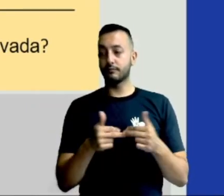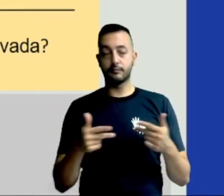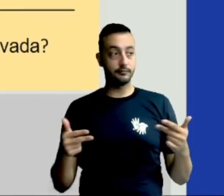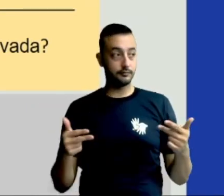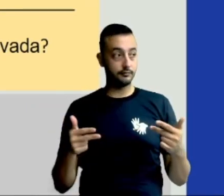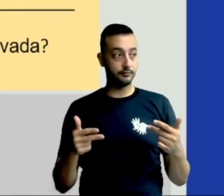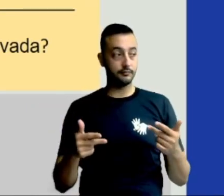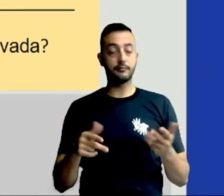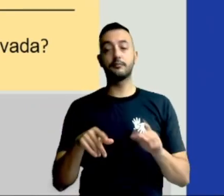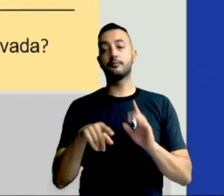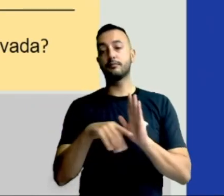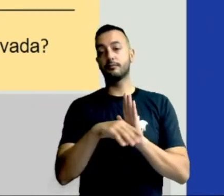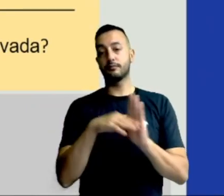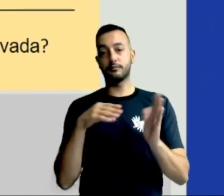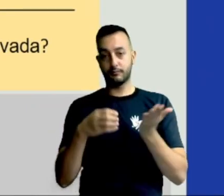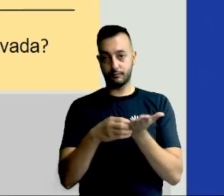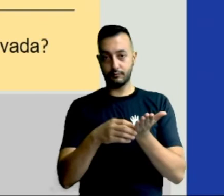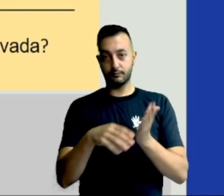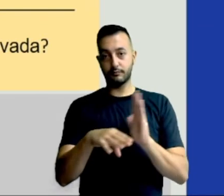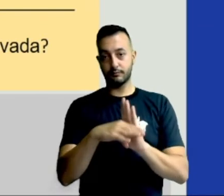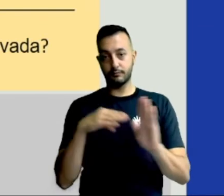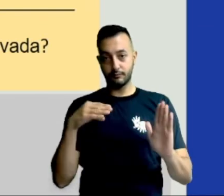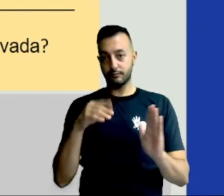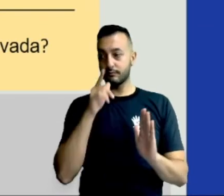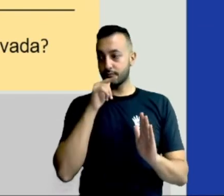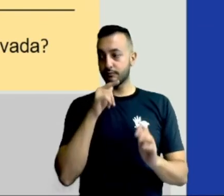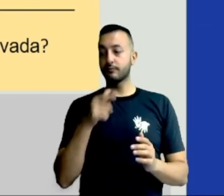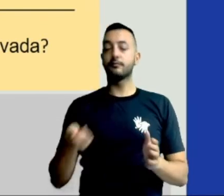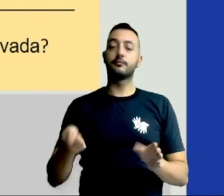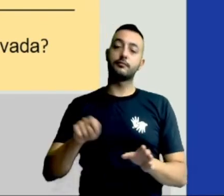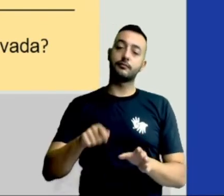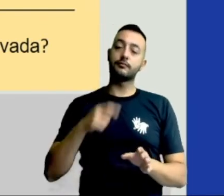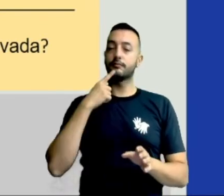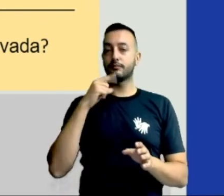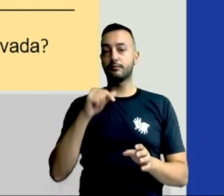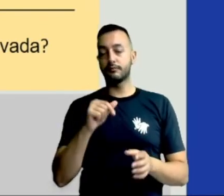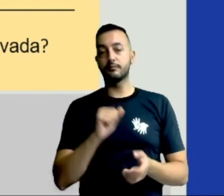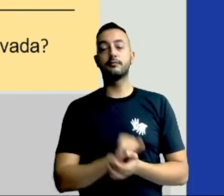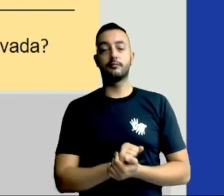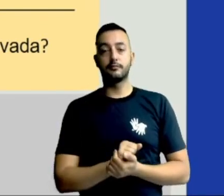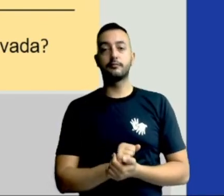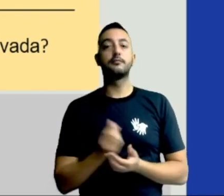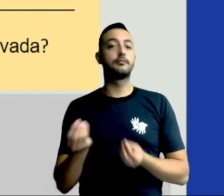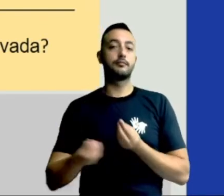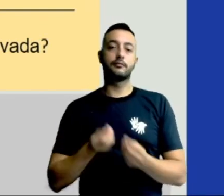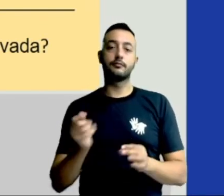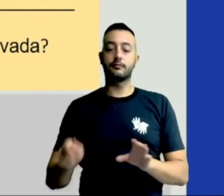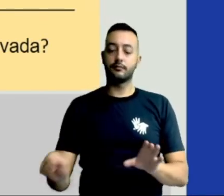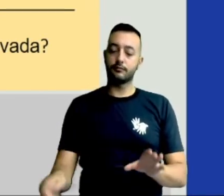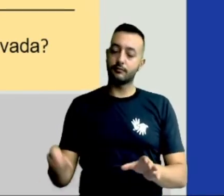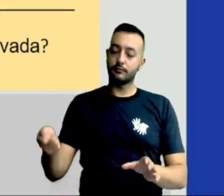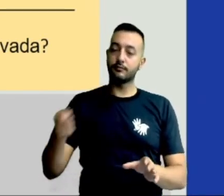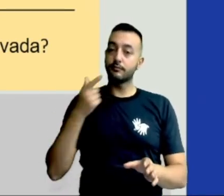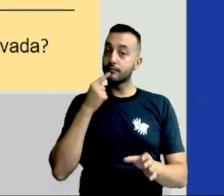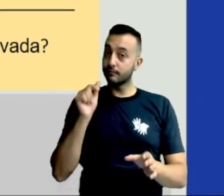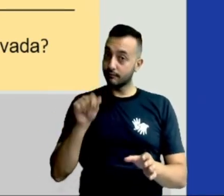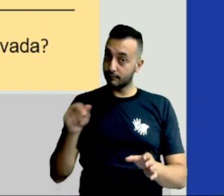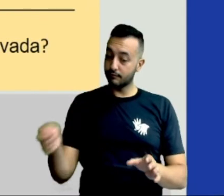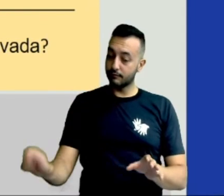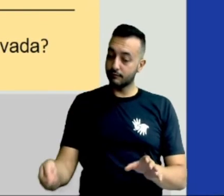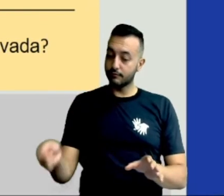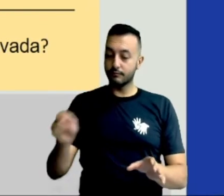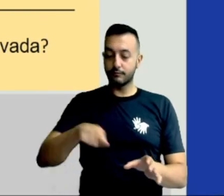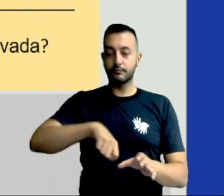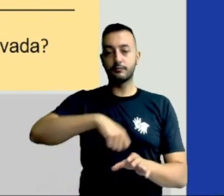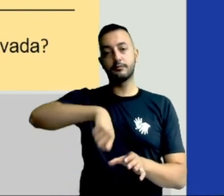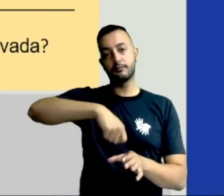material. Meio copo de água, 1 colher e sal. Como fazer? Acrescente 1 colher de sal na água e mexa bem até